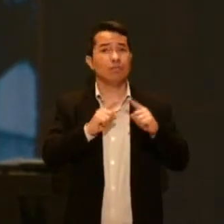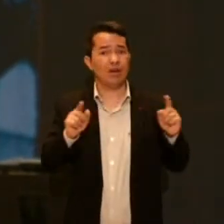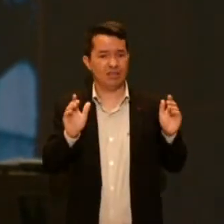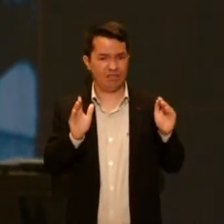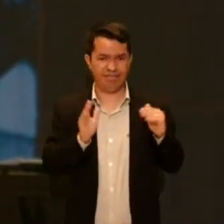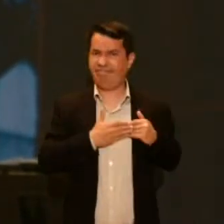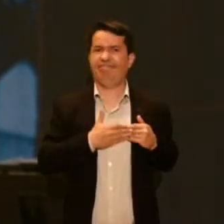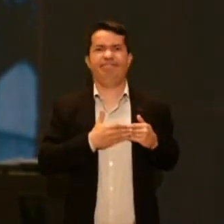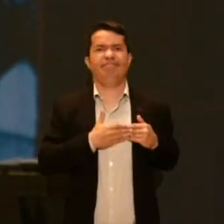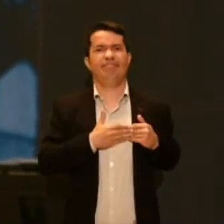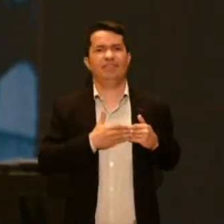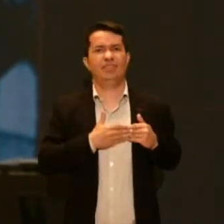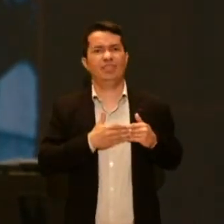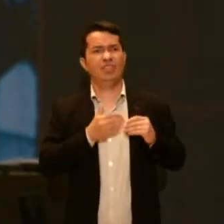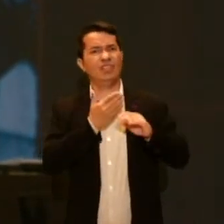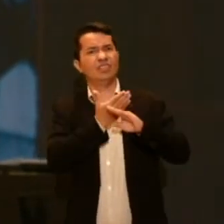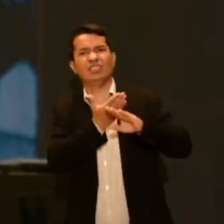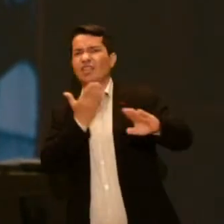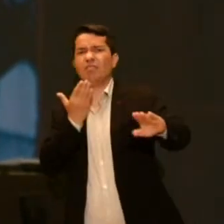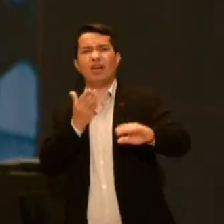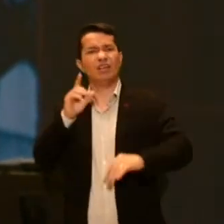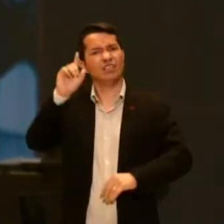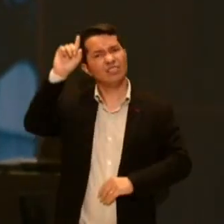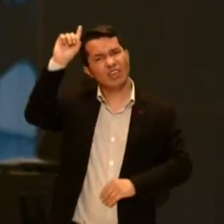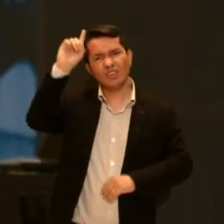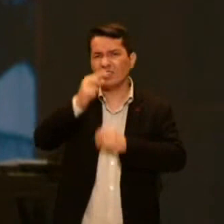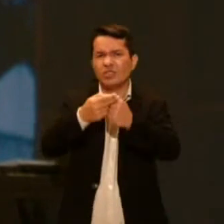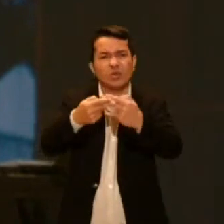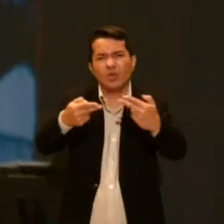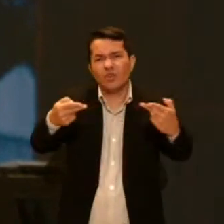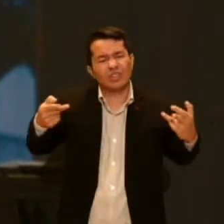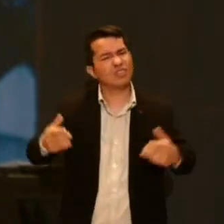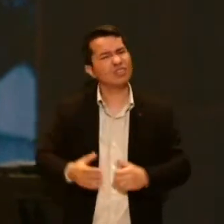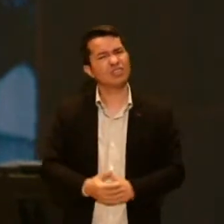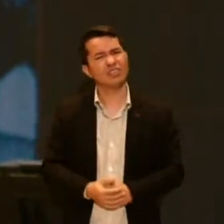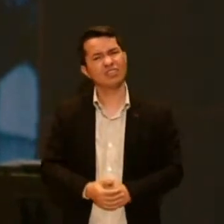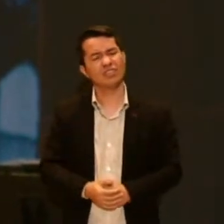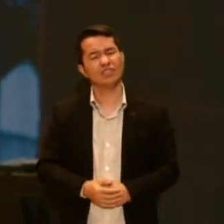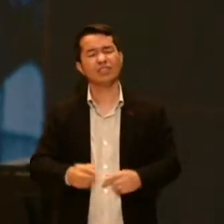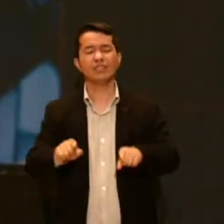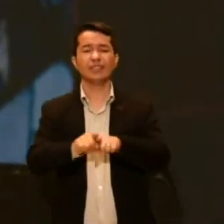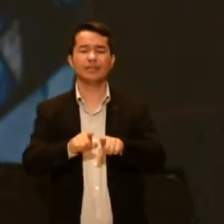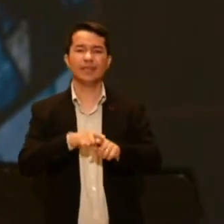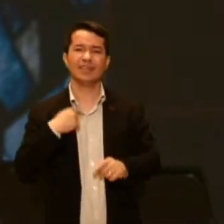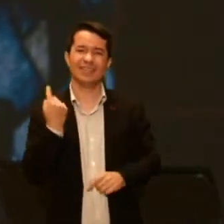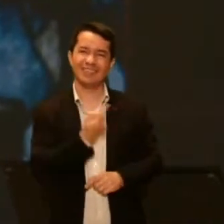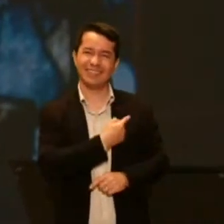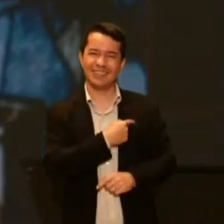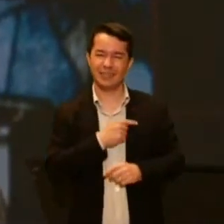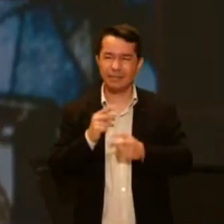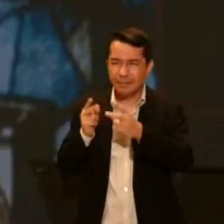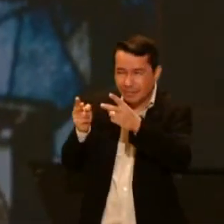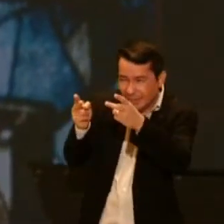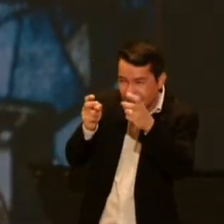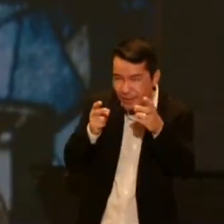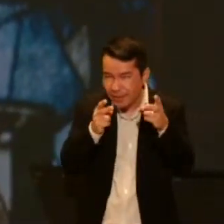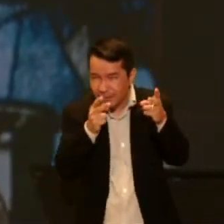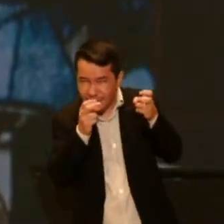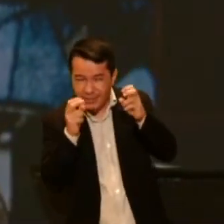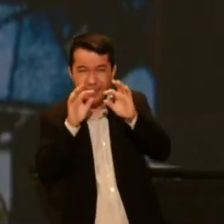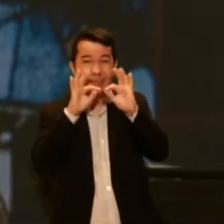mas está tão longe. E se a gente olhar para as famílias, nesse Natal da